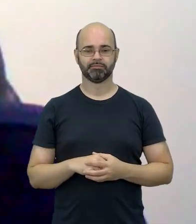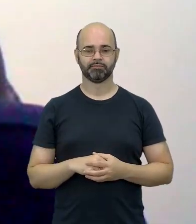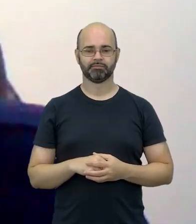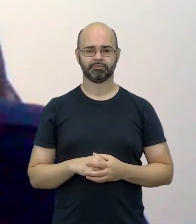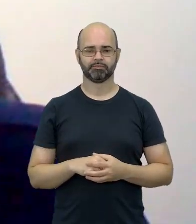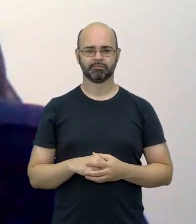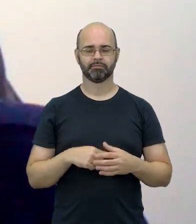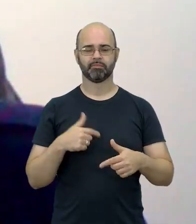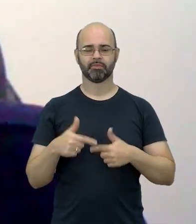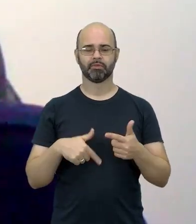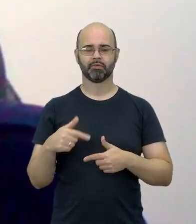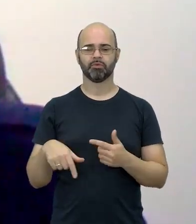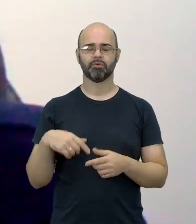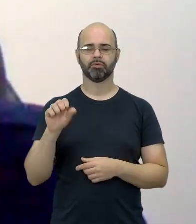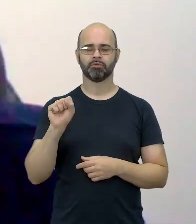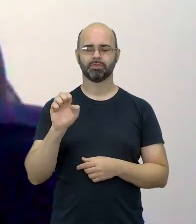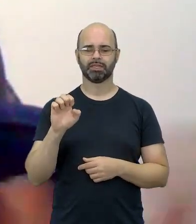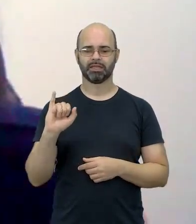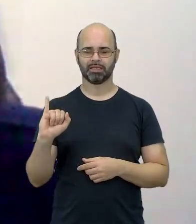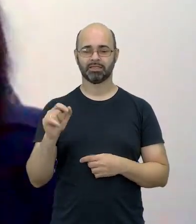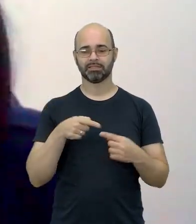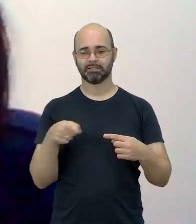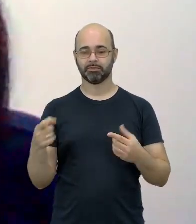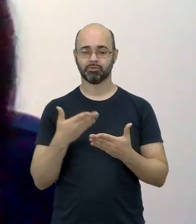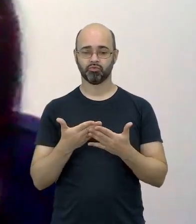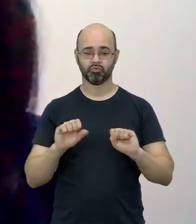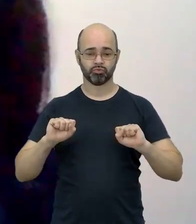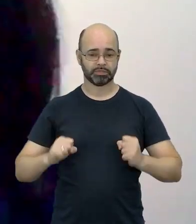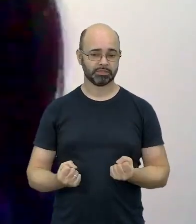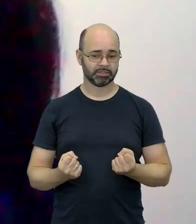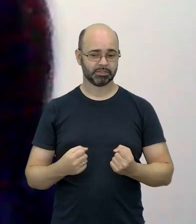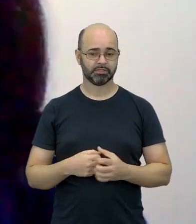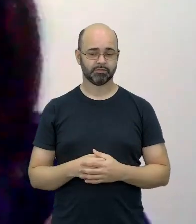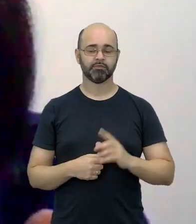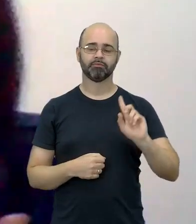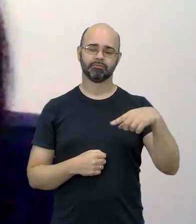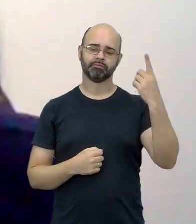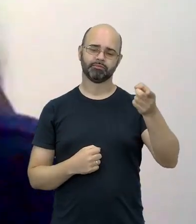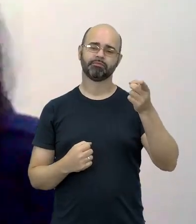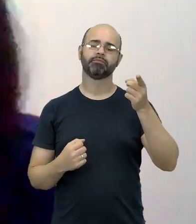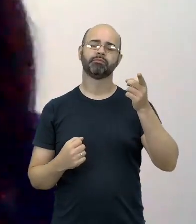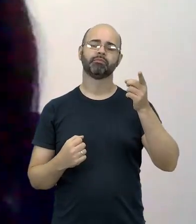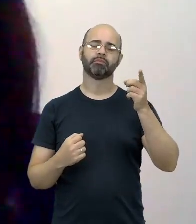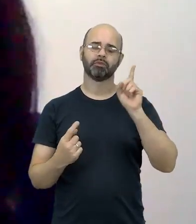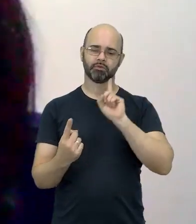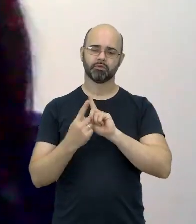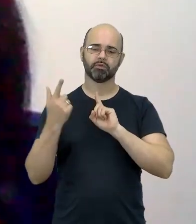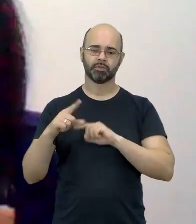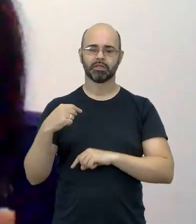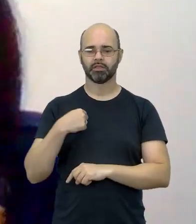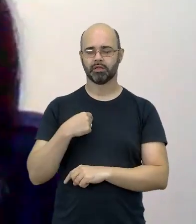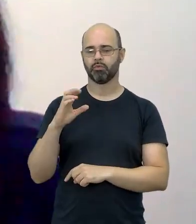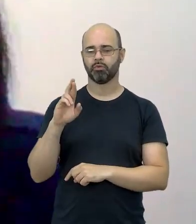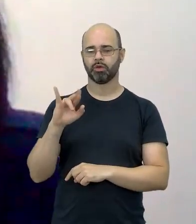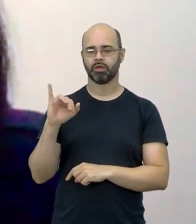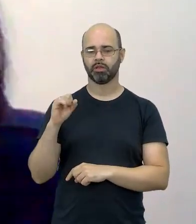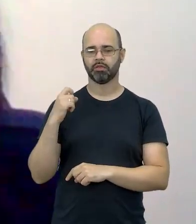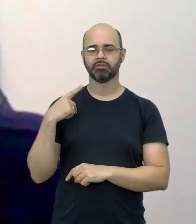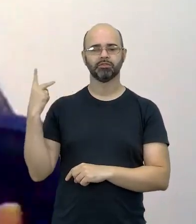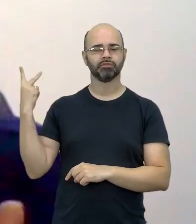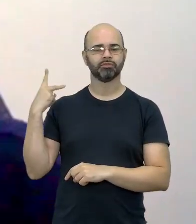com o SEI, né, a Semana de Estudos Intensivos, e depois eu tenho mais um encontro com vocês, eu e a Cris, a gente vai fazer